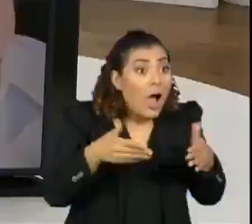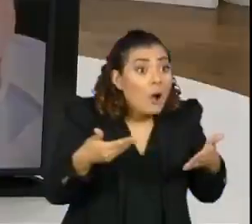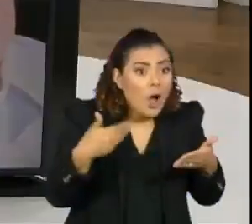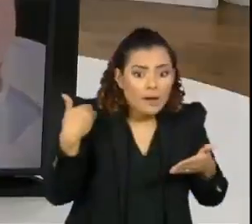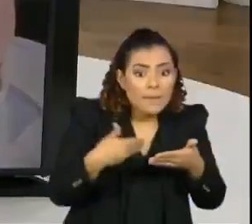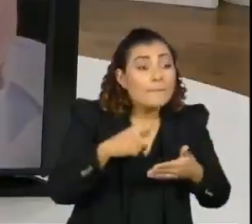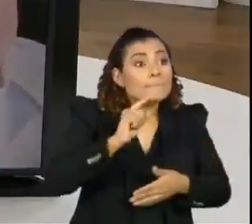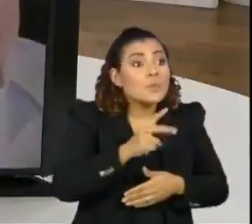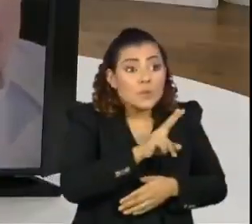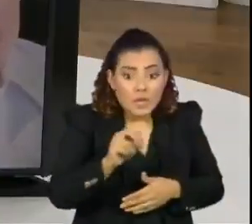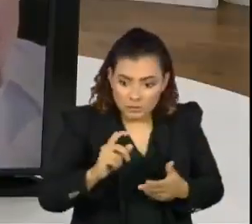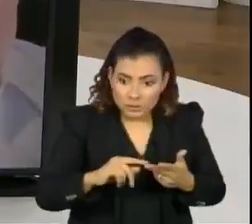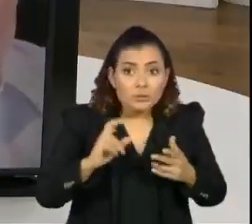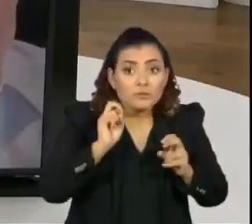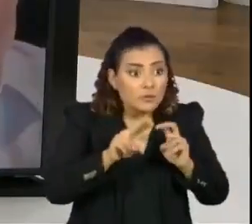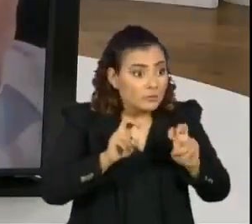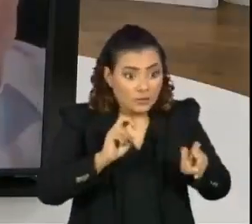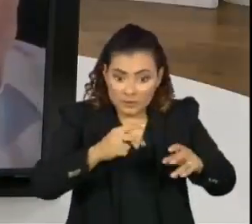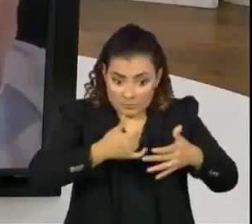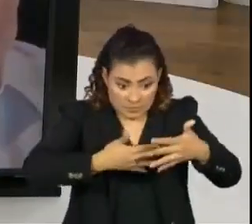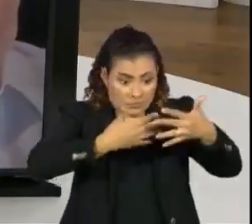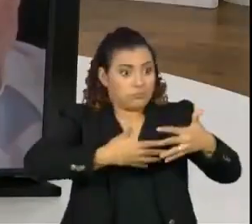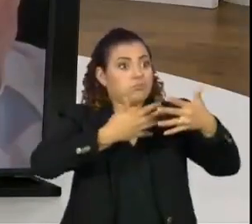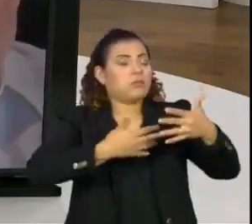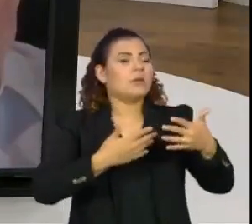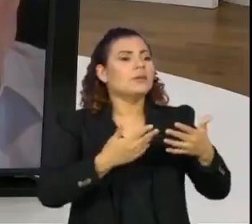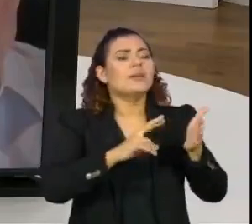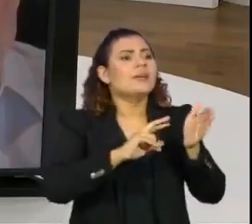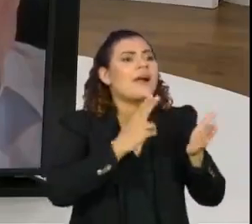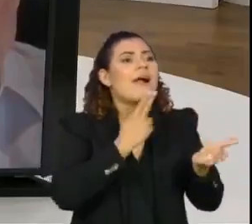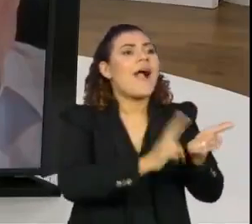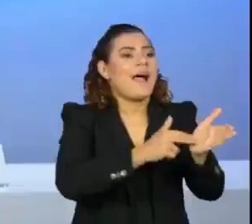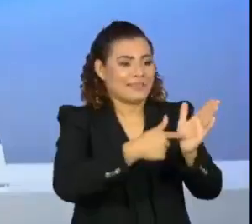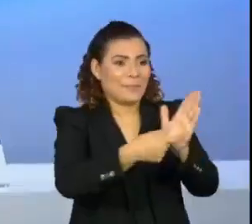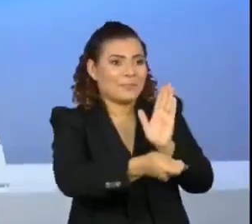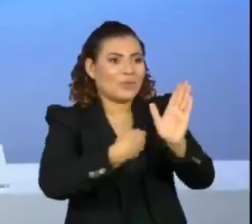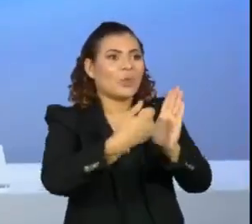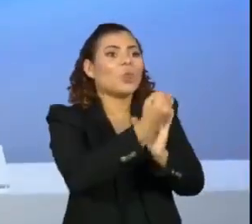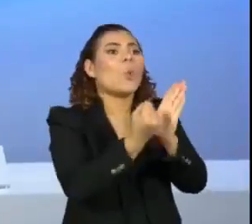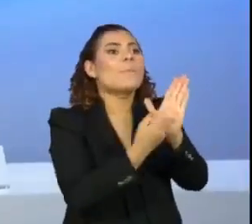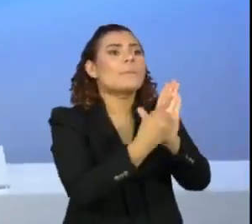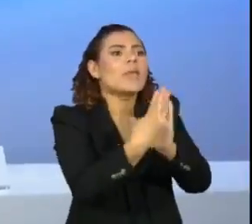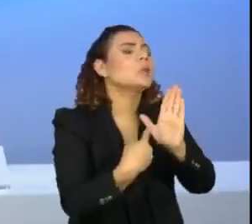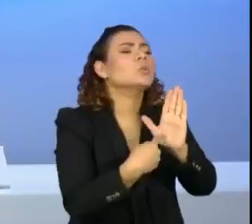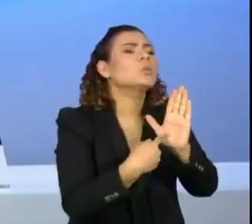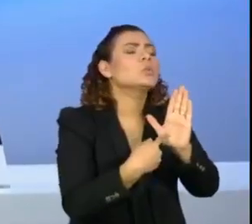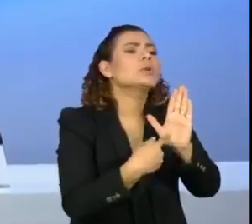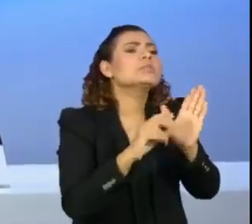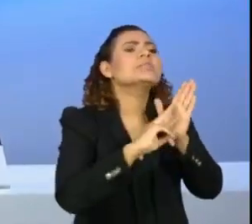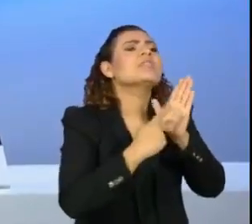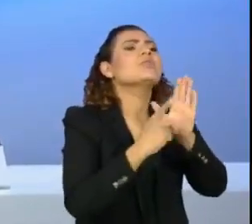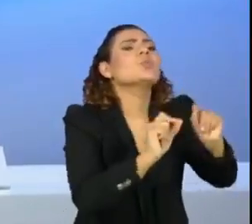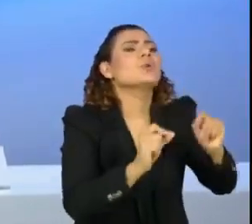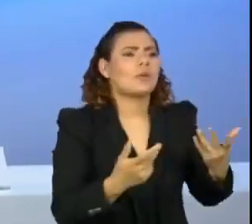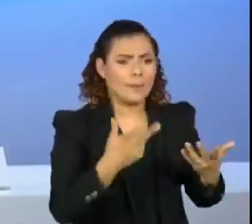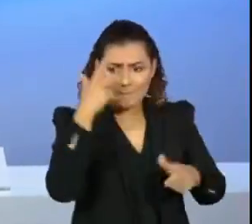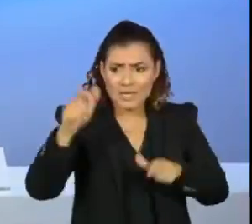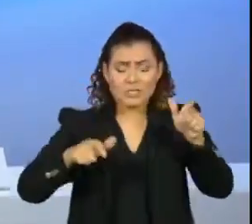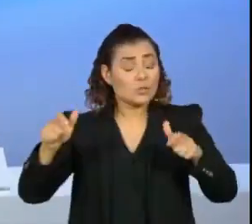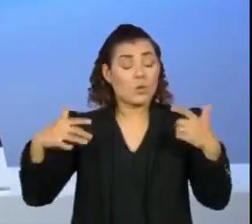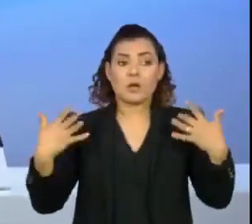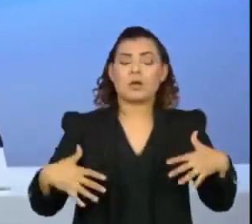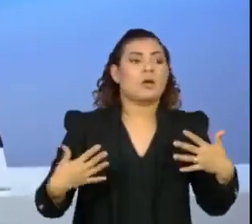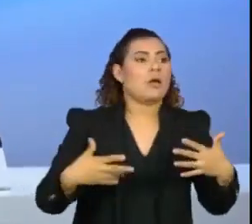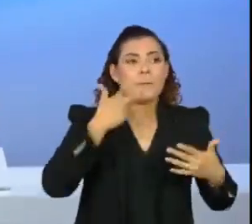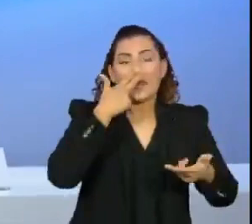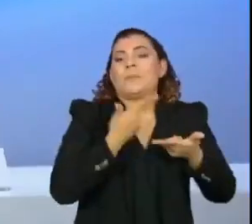eram 1.500. O que essa carta simboliza? A gente tem uma deterioração dos ânimos, as pessoas estão perdendo um